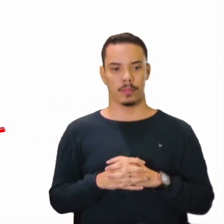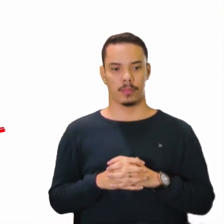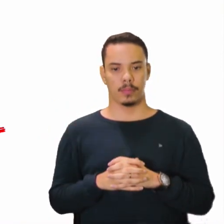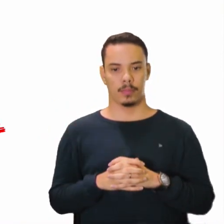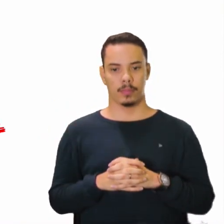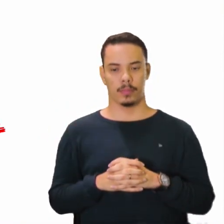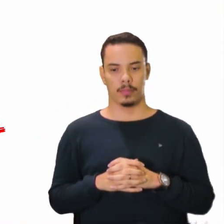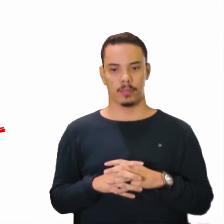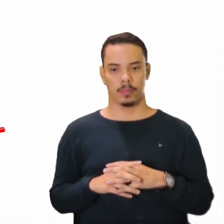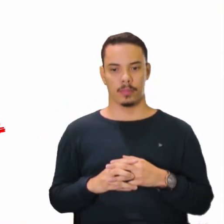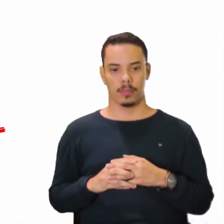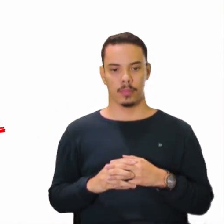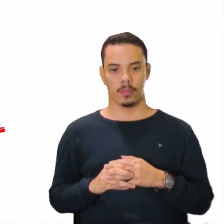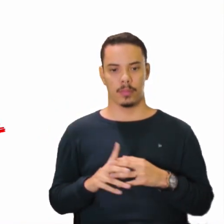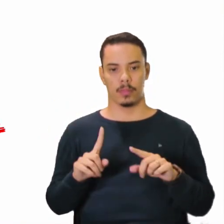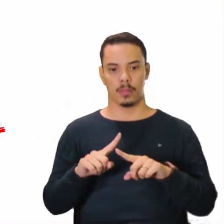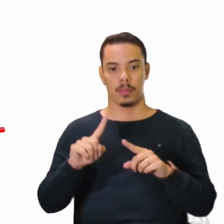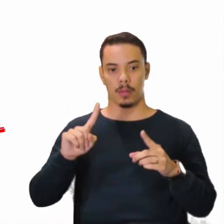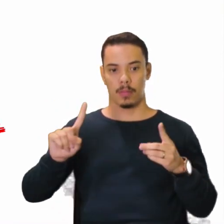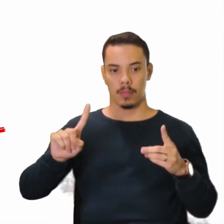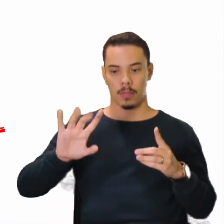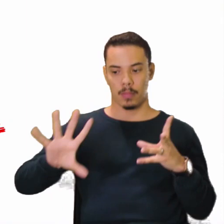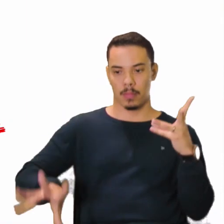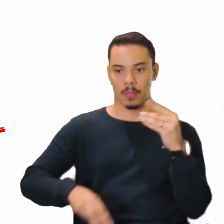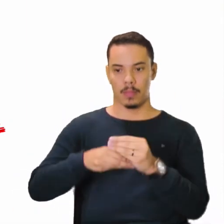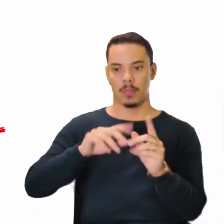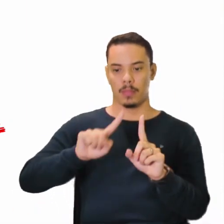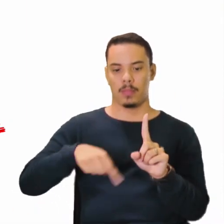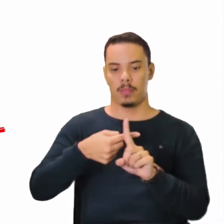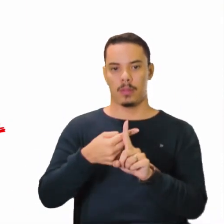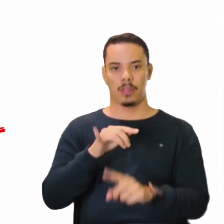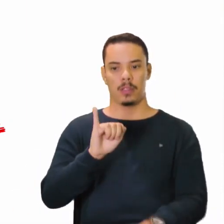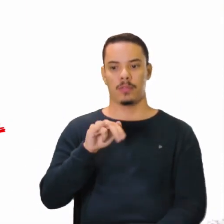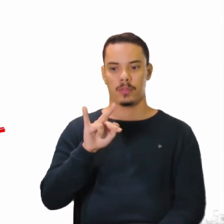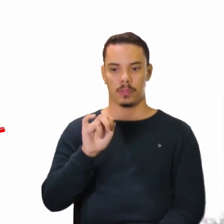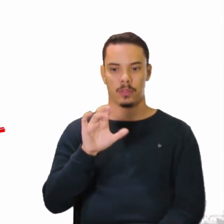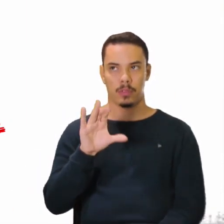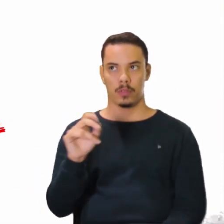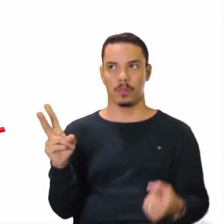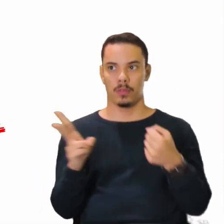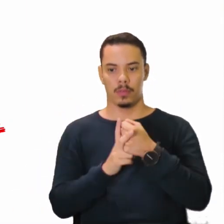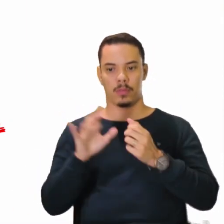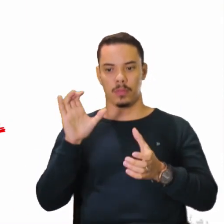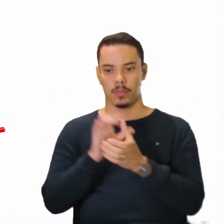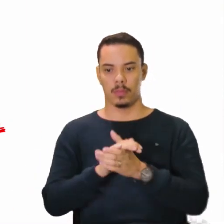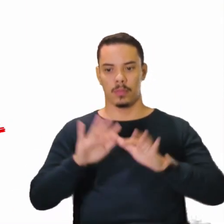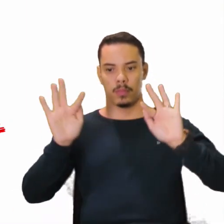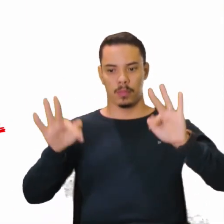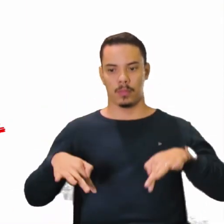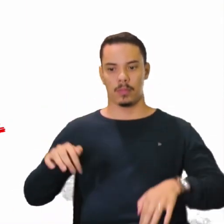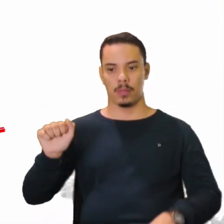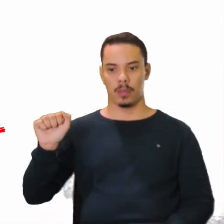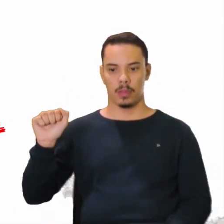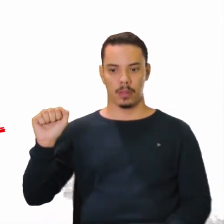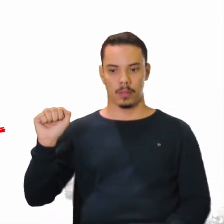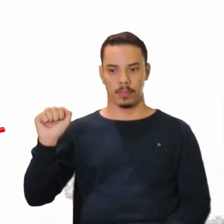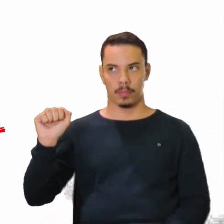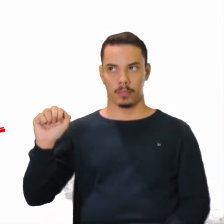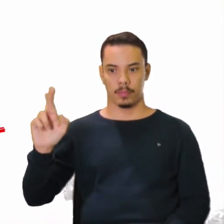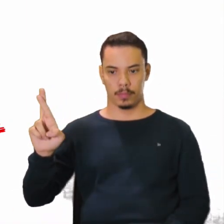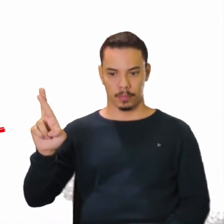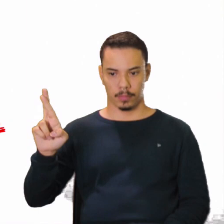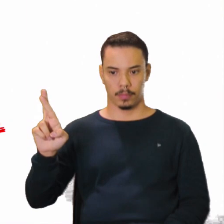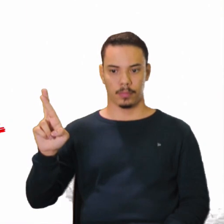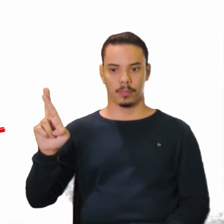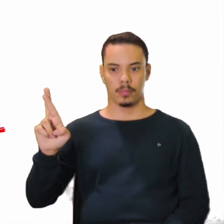olha só, o infinitivo, o verbo casar, terminado aqui em ar, está no infinitivo. E